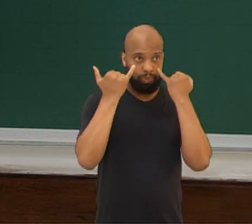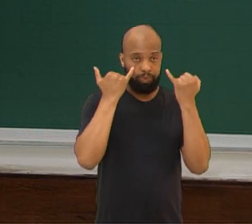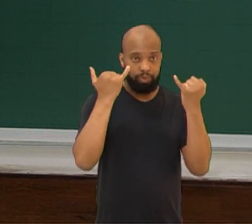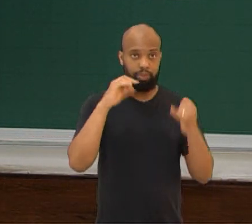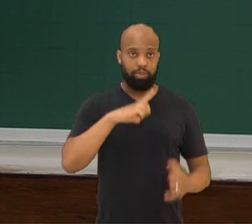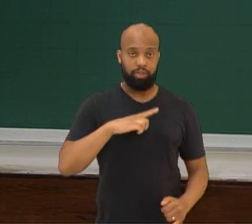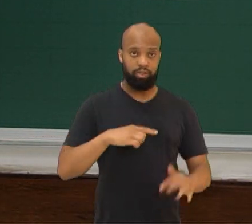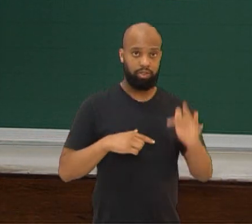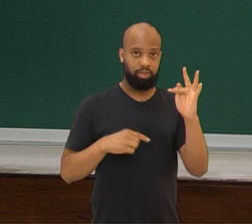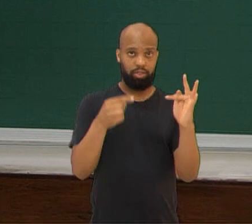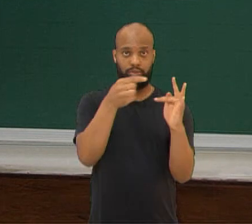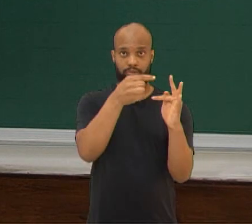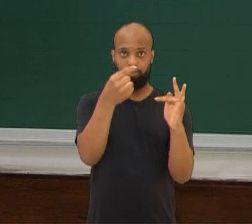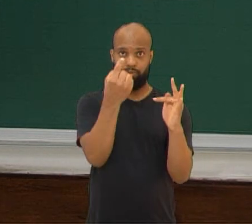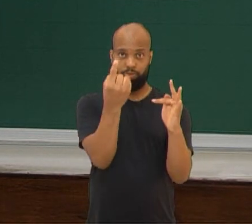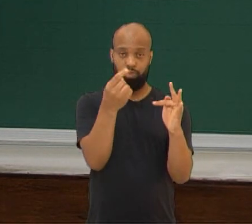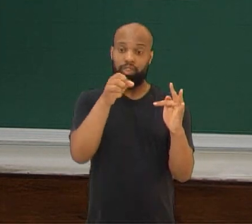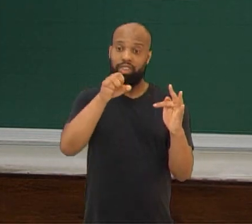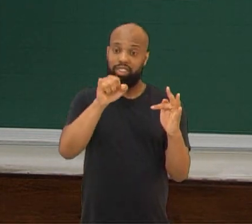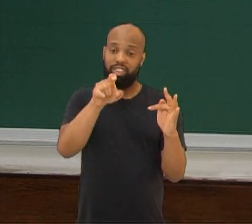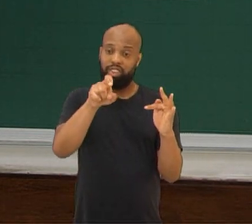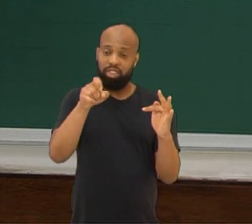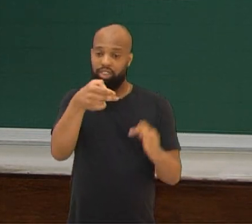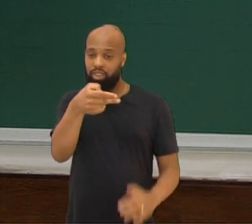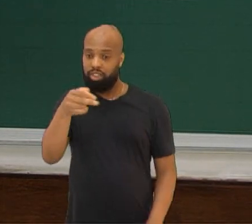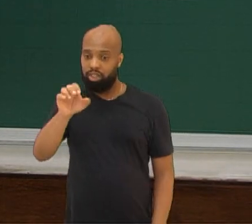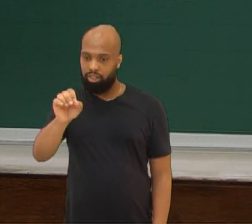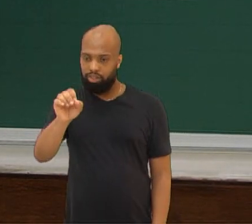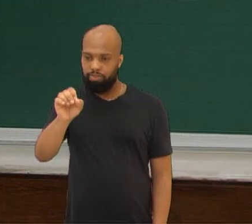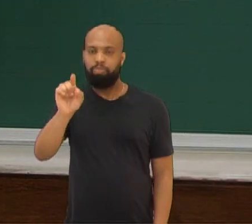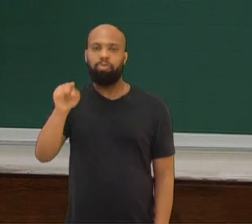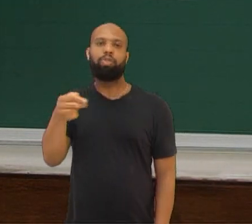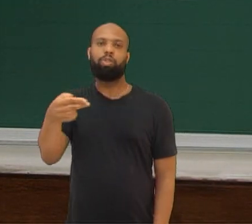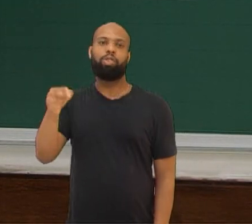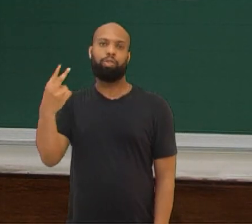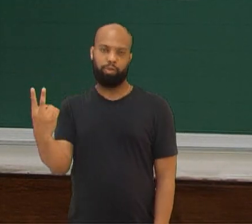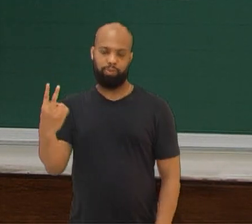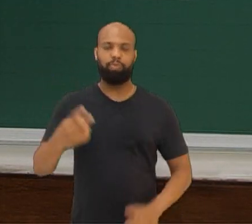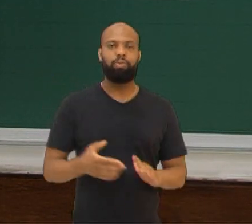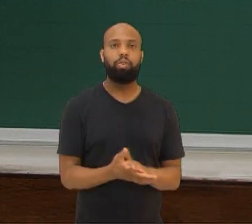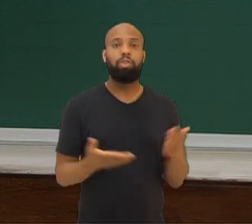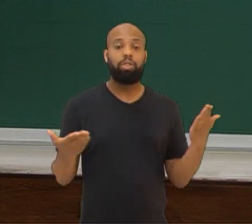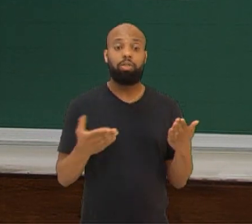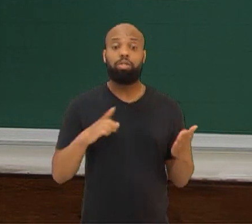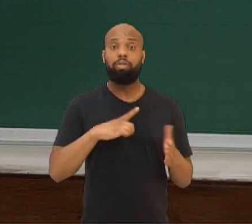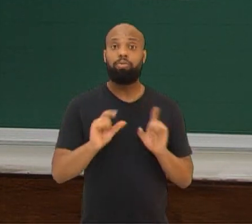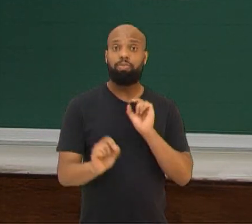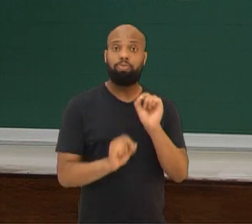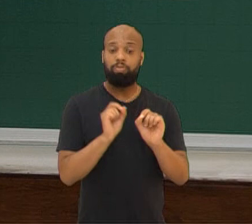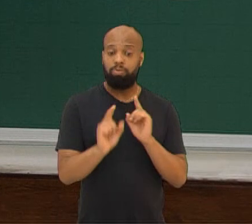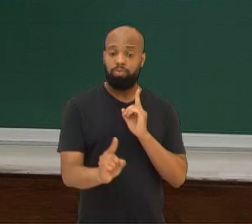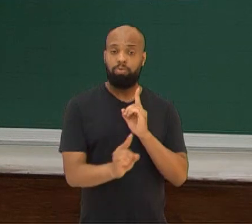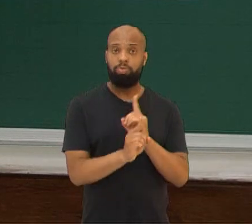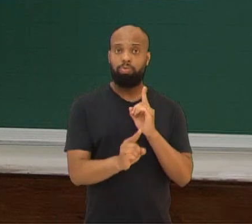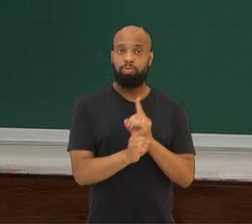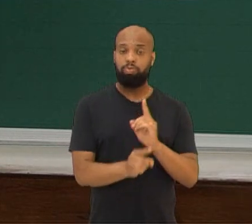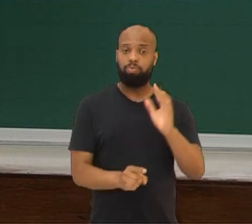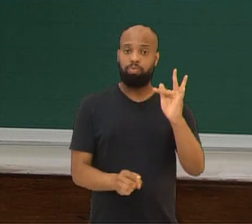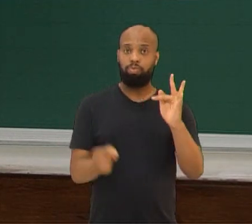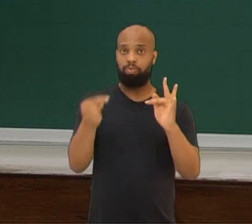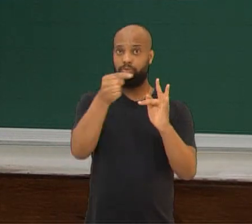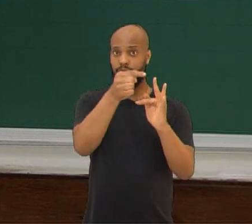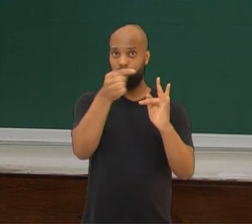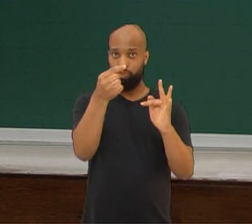a função inversa, quando x vale 0, é igual a 2. Precisamos calcular a função inversa de x.